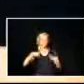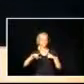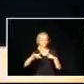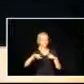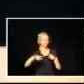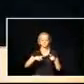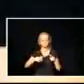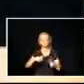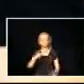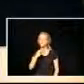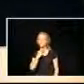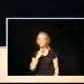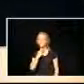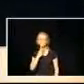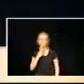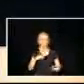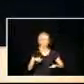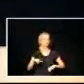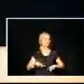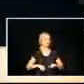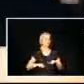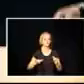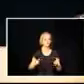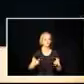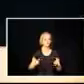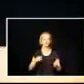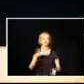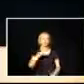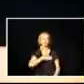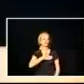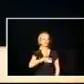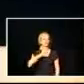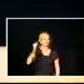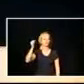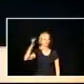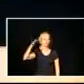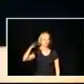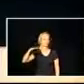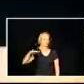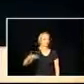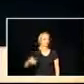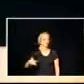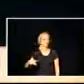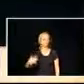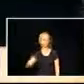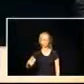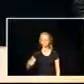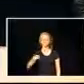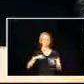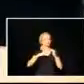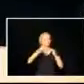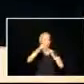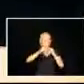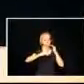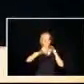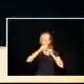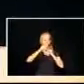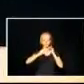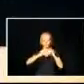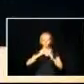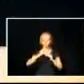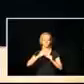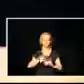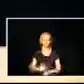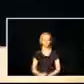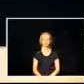gestão. Imagine que se está sendo mal administrado, então quer dizer, quem paga a conta